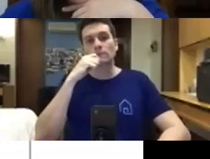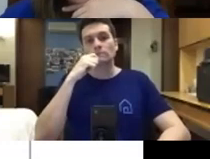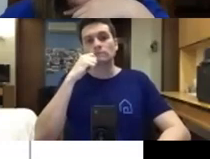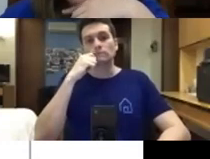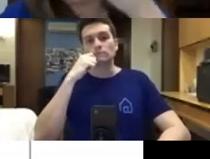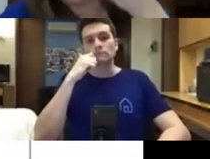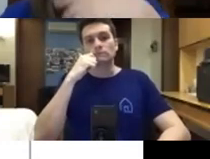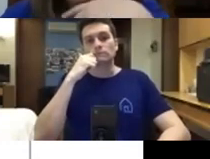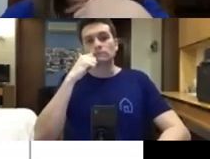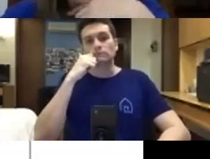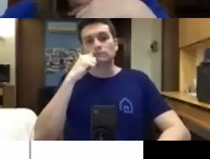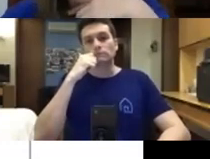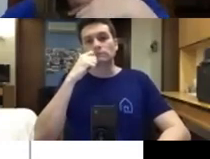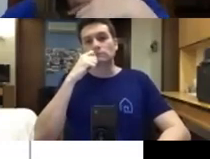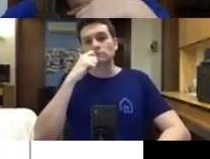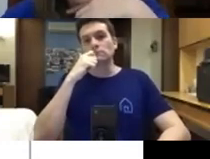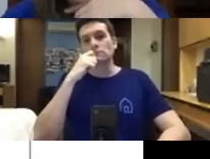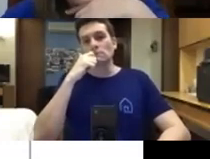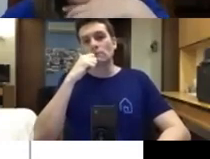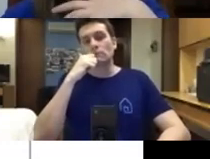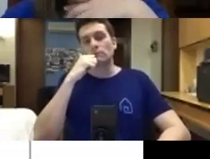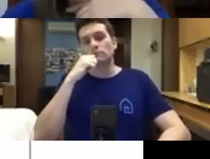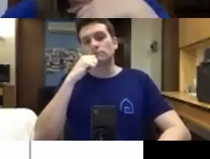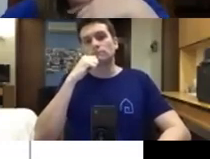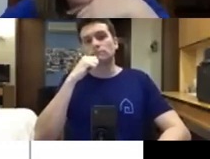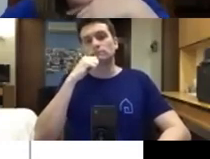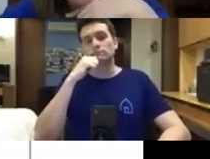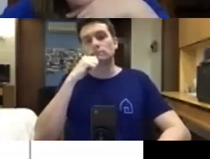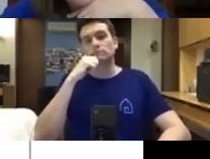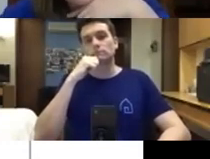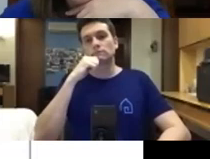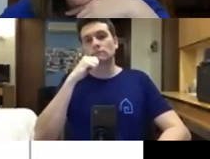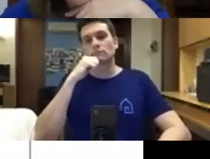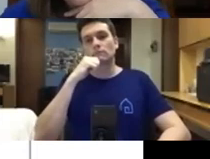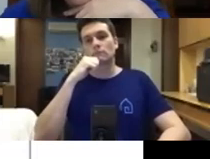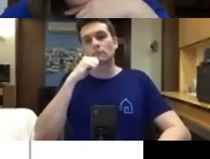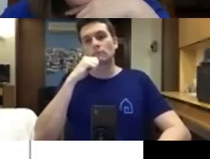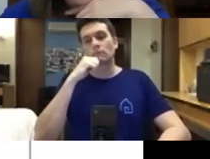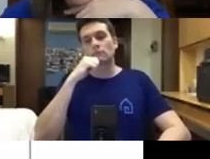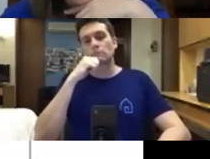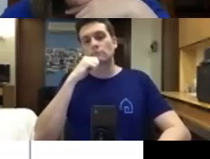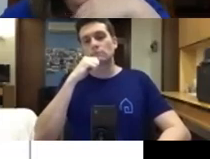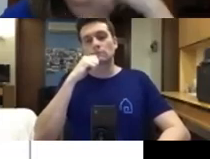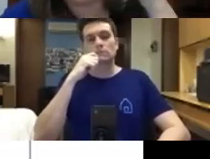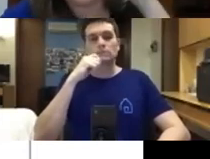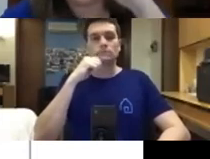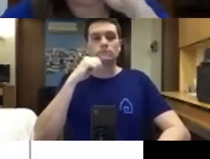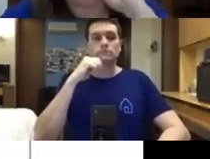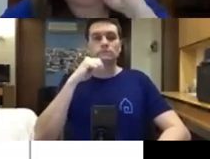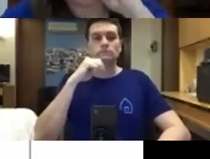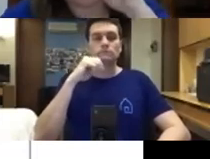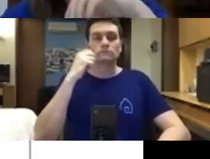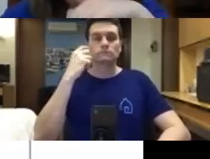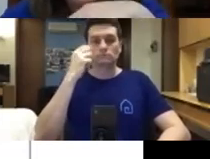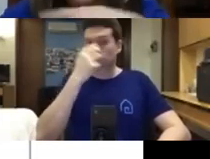porque ou polímeros de outra forma, né? Em forma de pérolas, enfim. Por quê? O que vai acontecer? Essas fibras